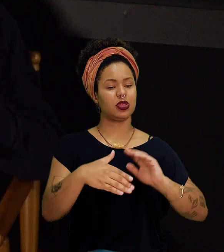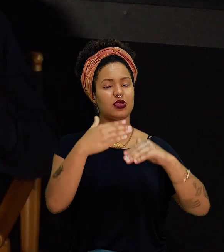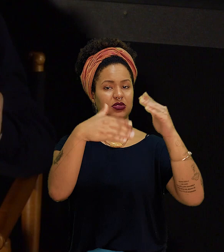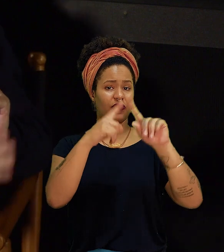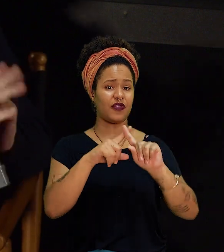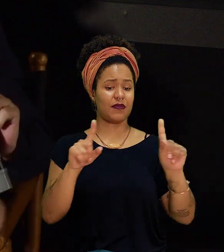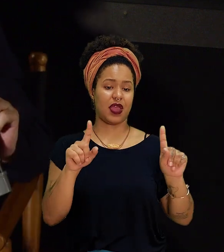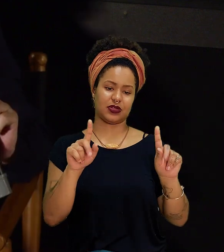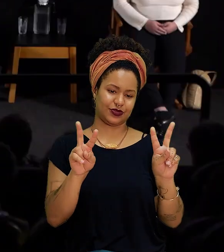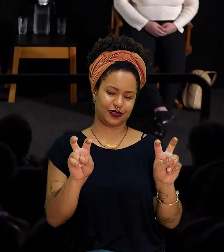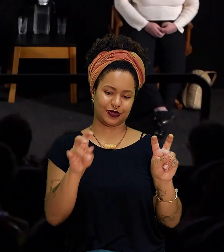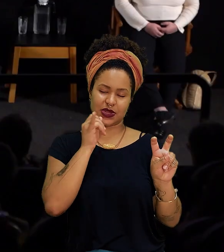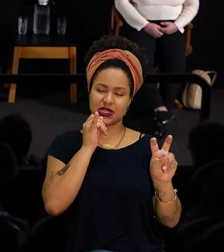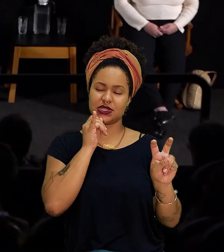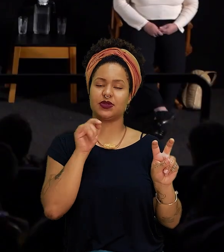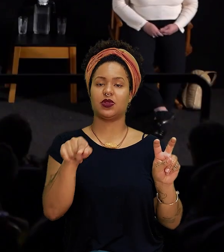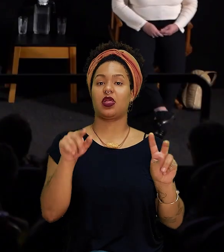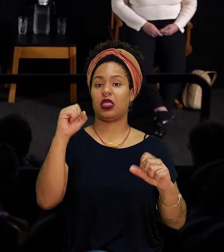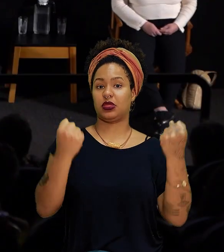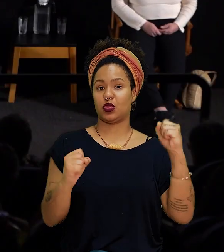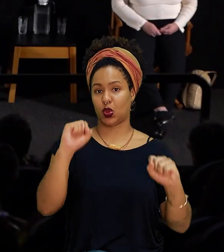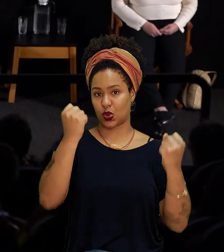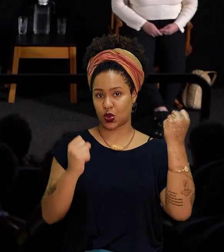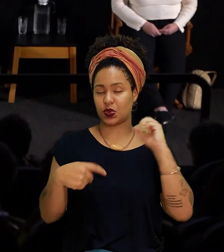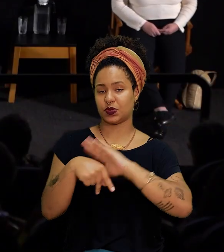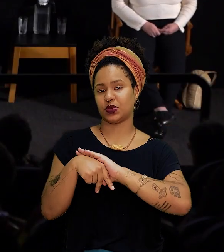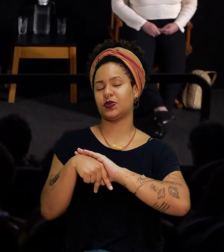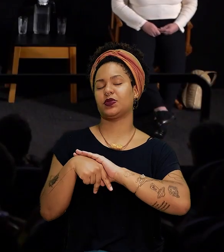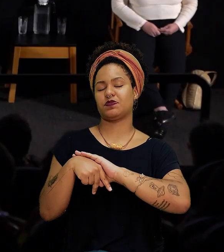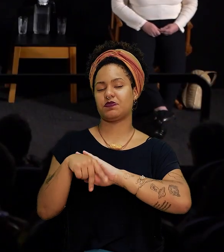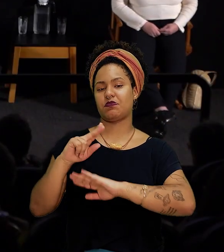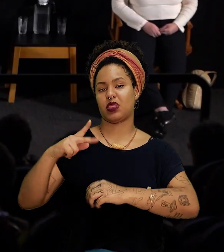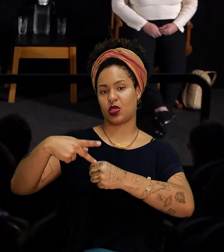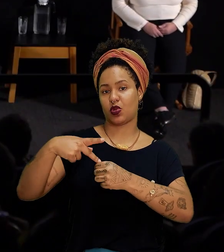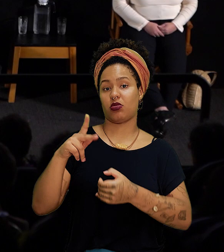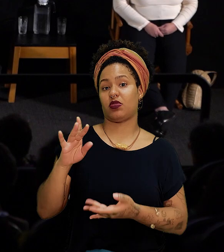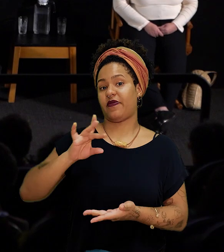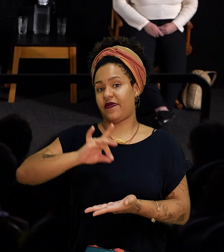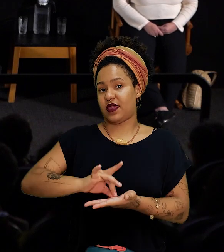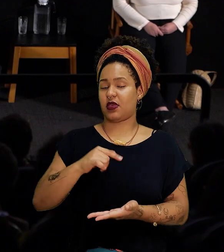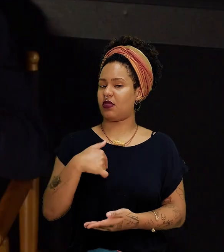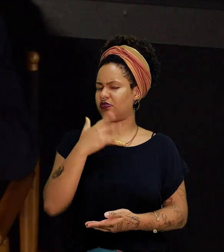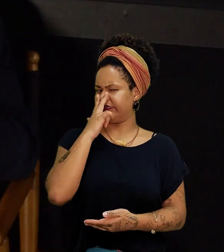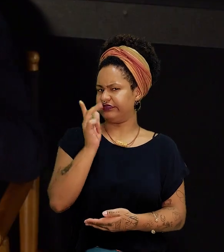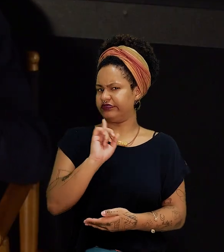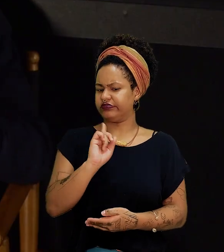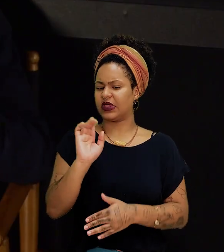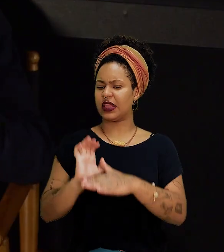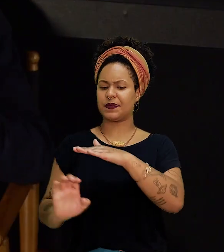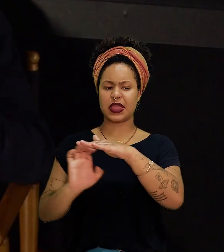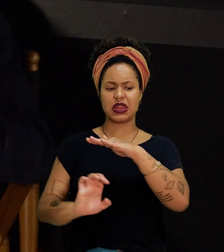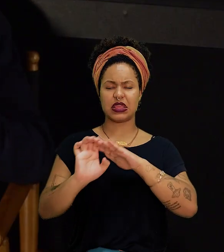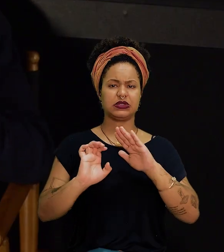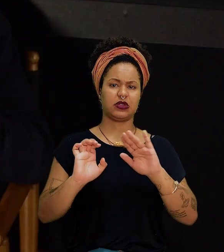desenvolver. Mas, com relação à indústria do petróleo, na verdade, acho que